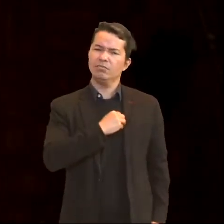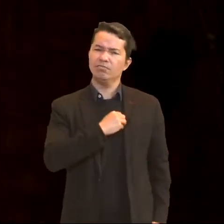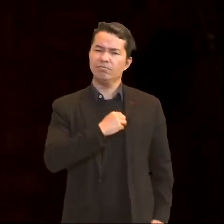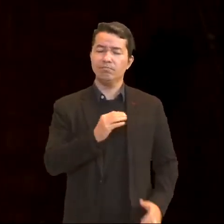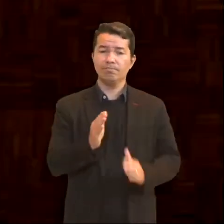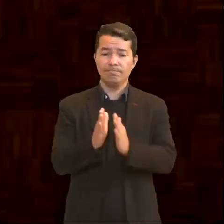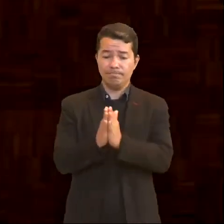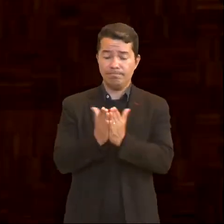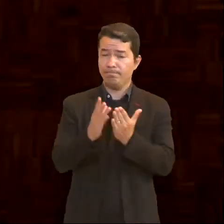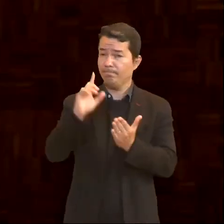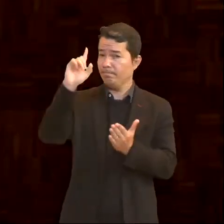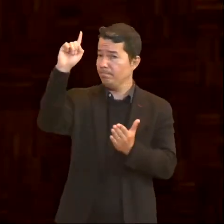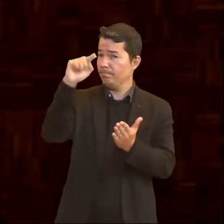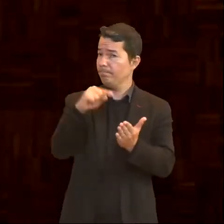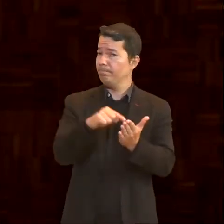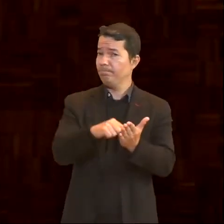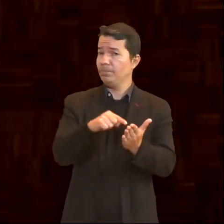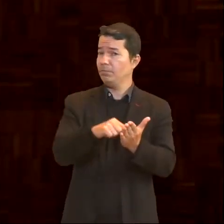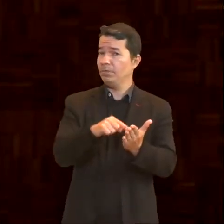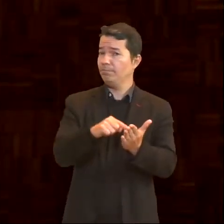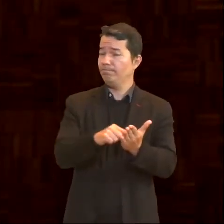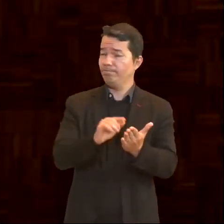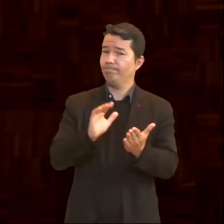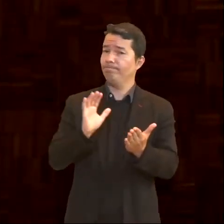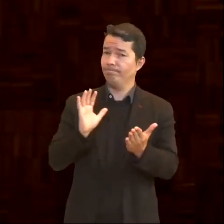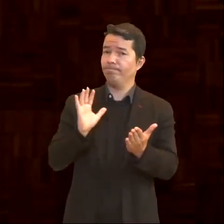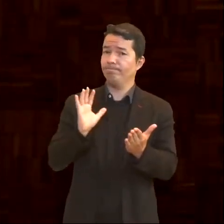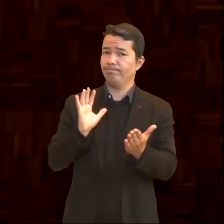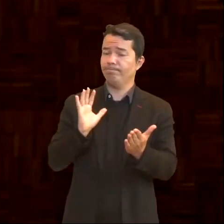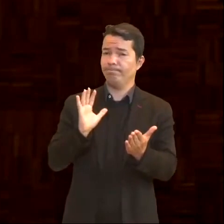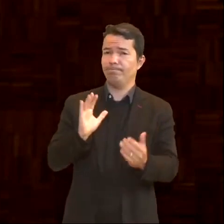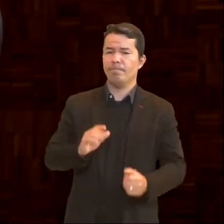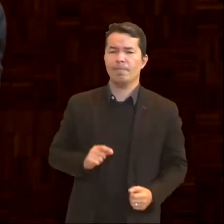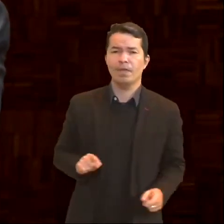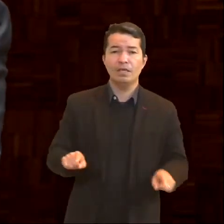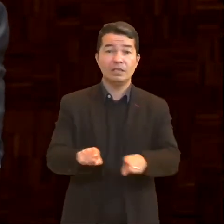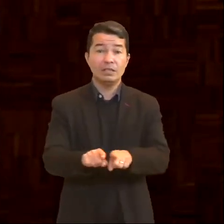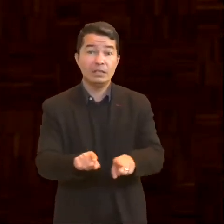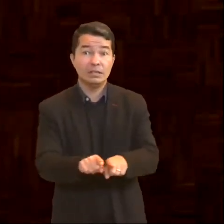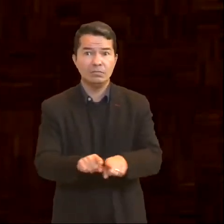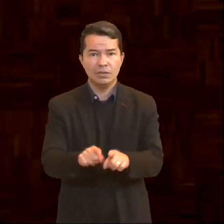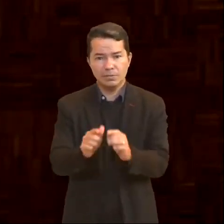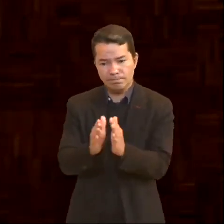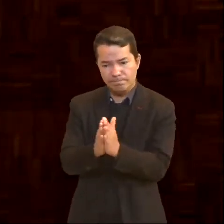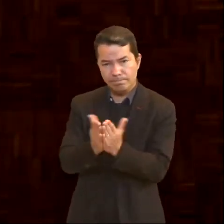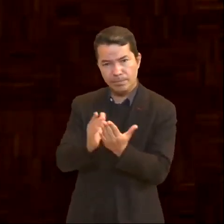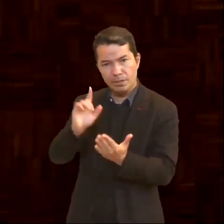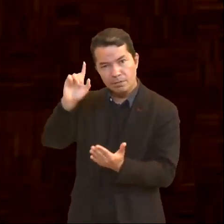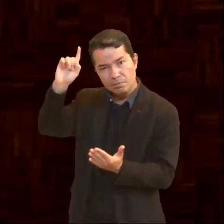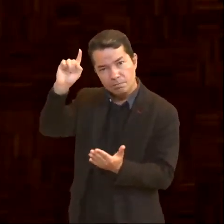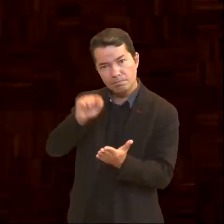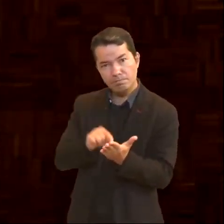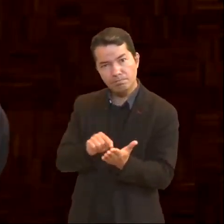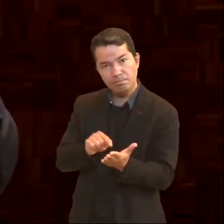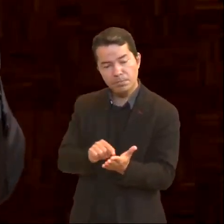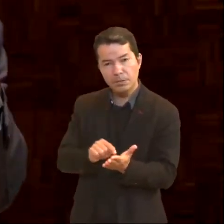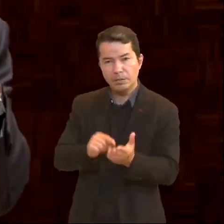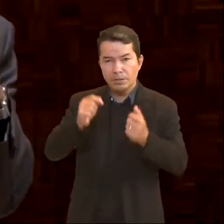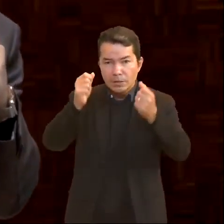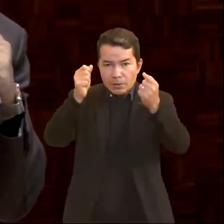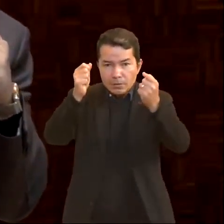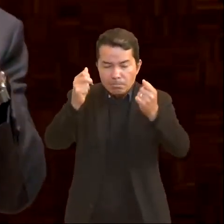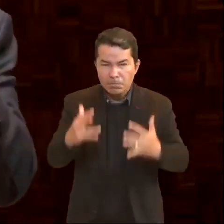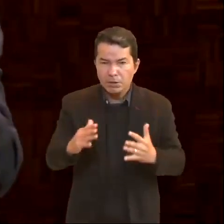isso. A palavra de Deus diz que toda algema, toda escravatura, todo laço de